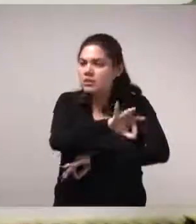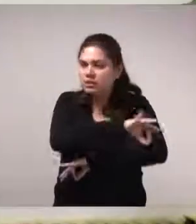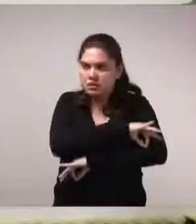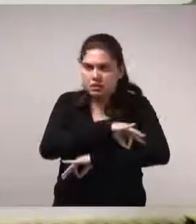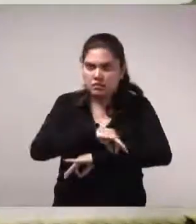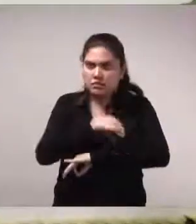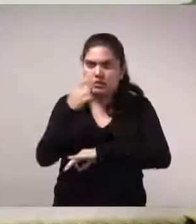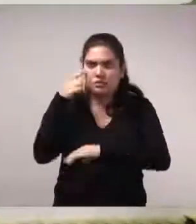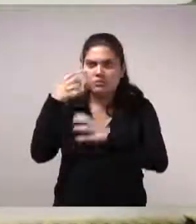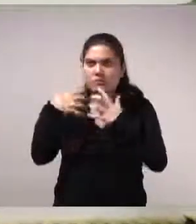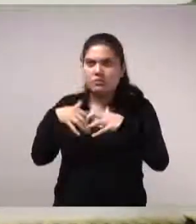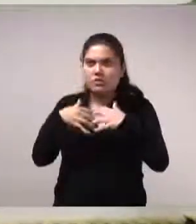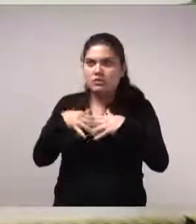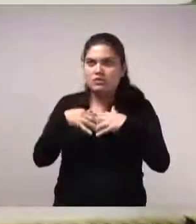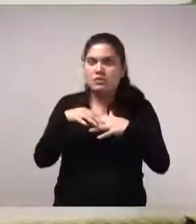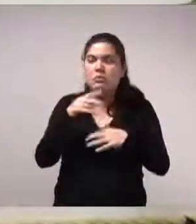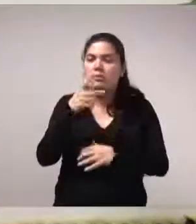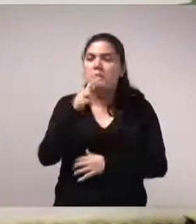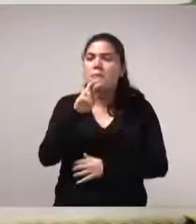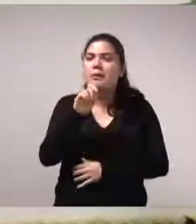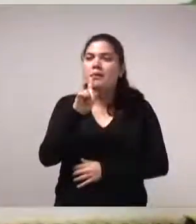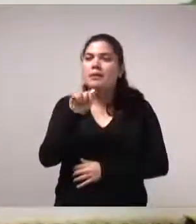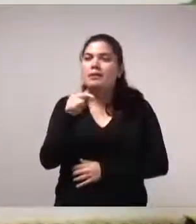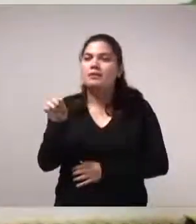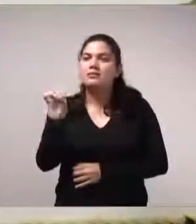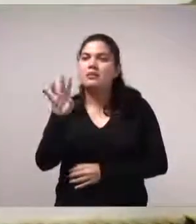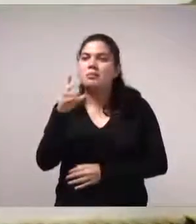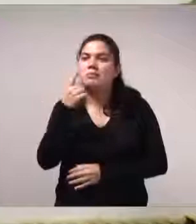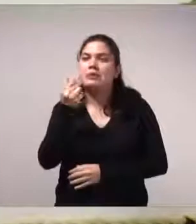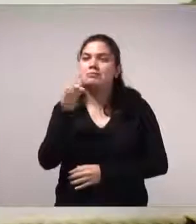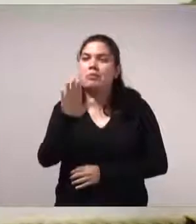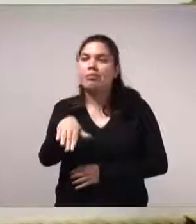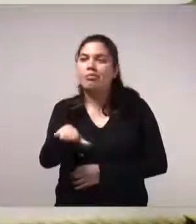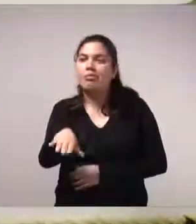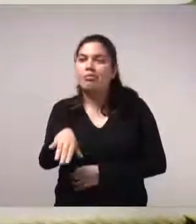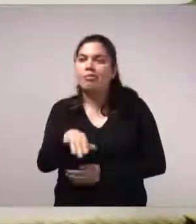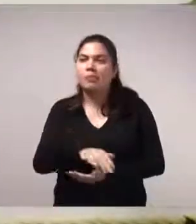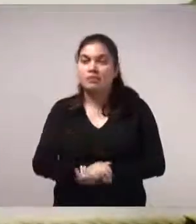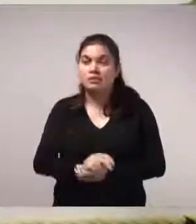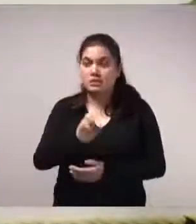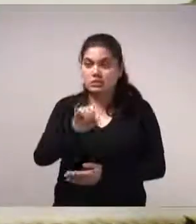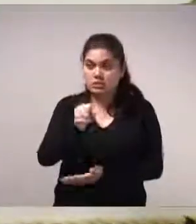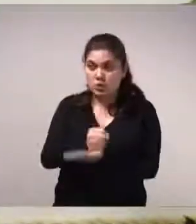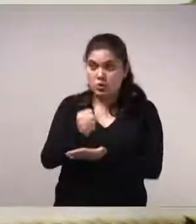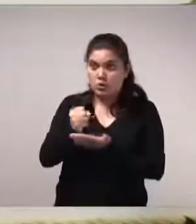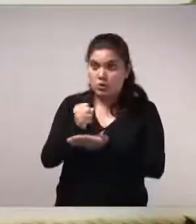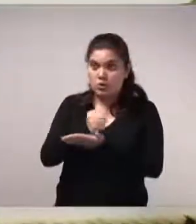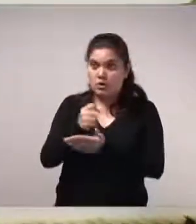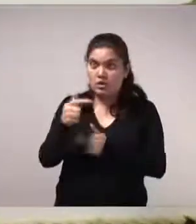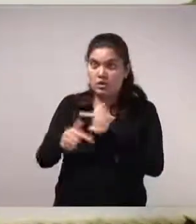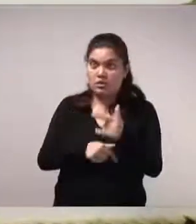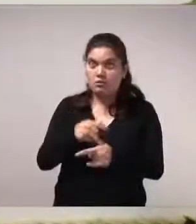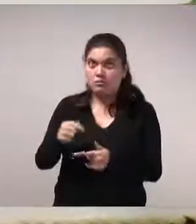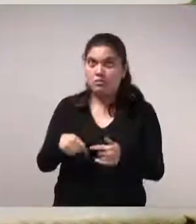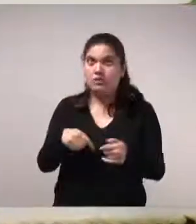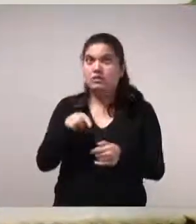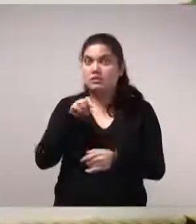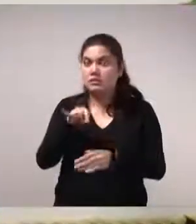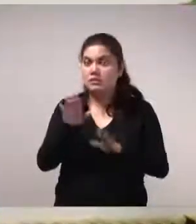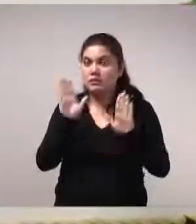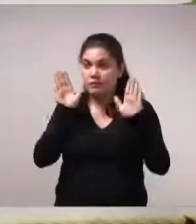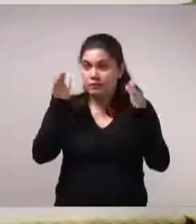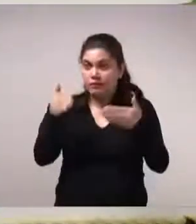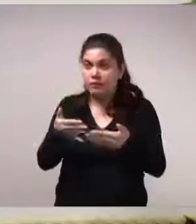projeto de arquitetura por pregão, por menor preço. Se você contrata um trabalho intelectual, é fundamental que você foque